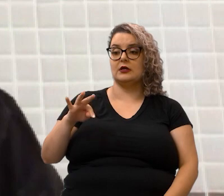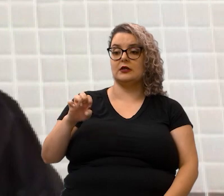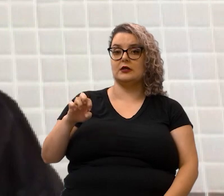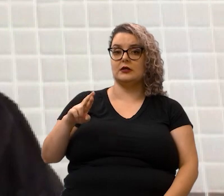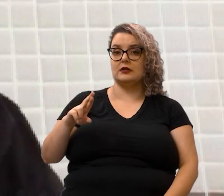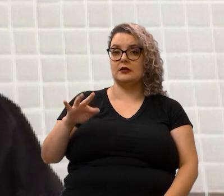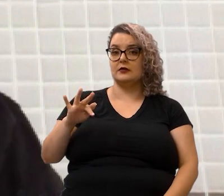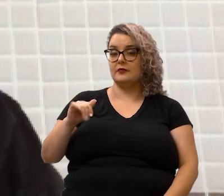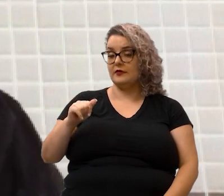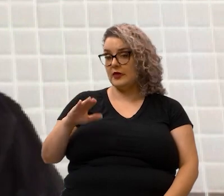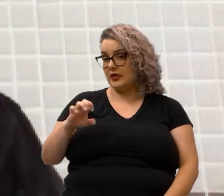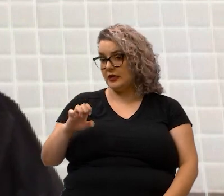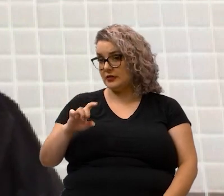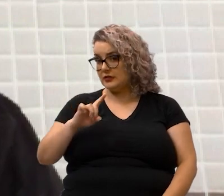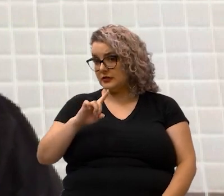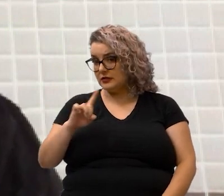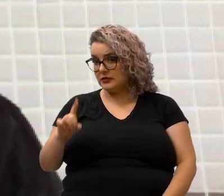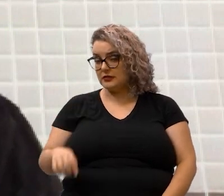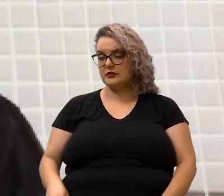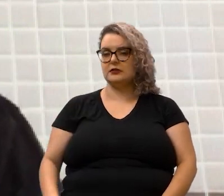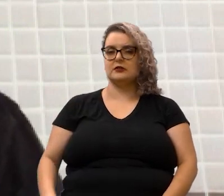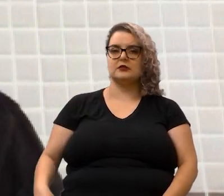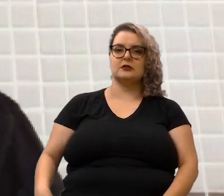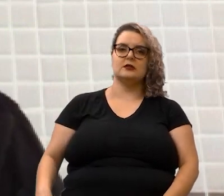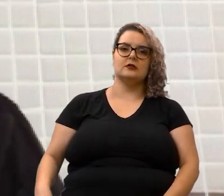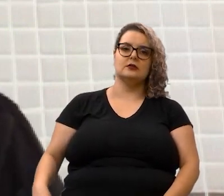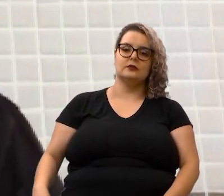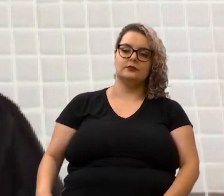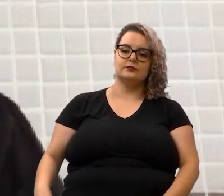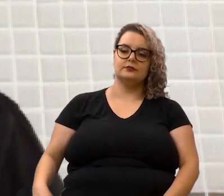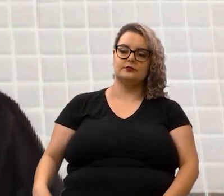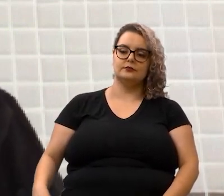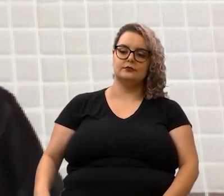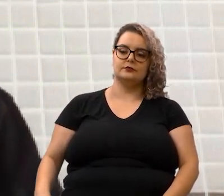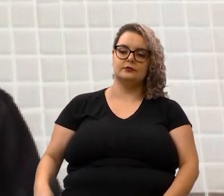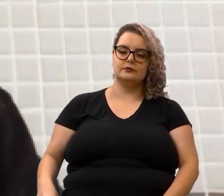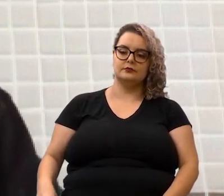ver aí nessa figura, não na interface entre